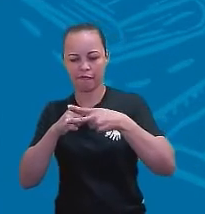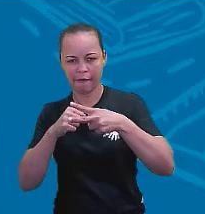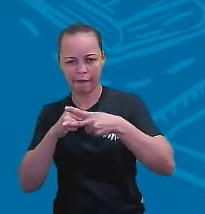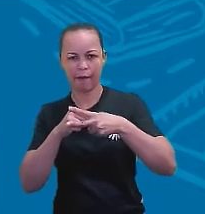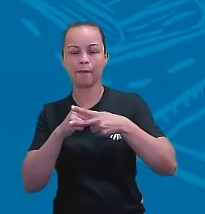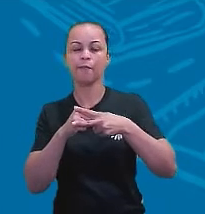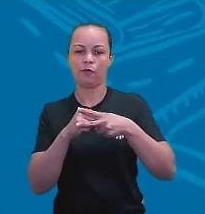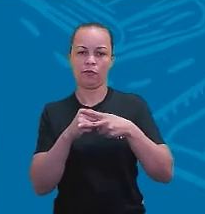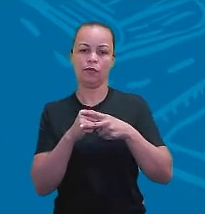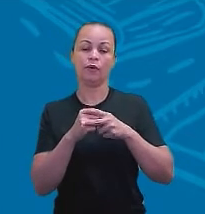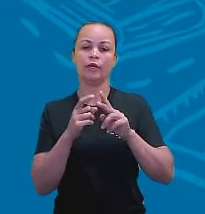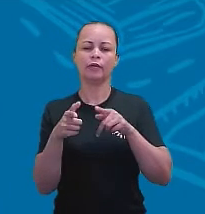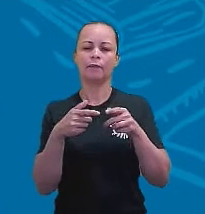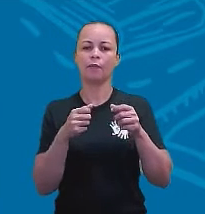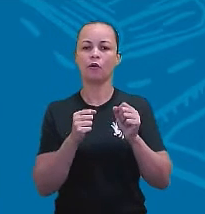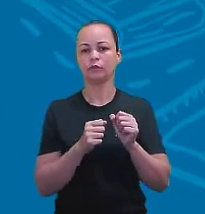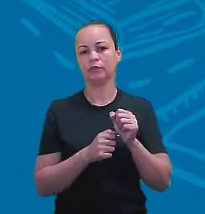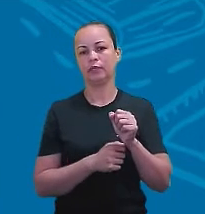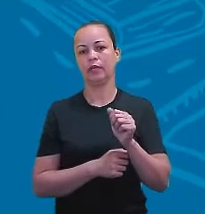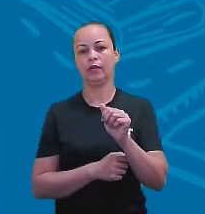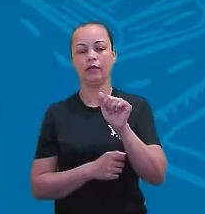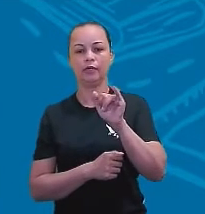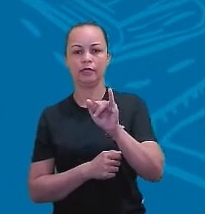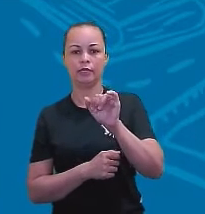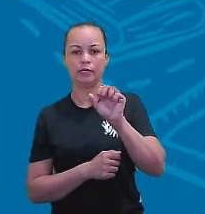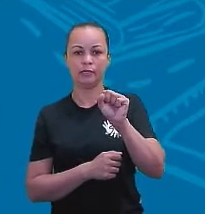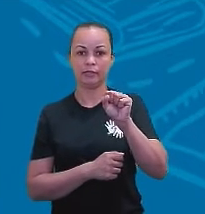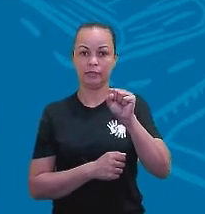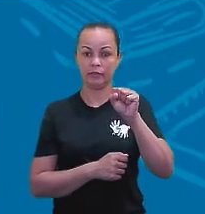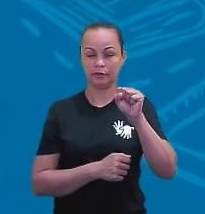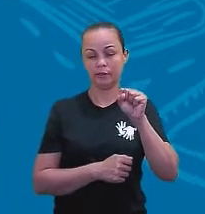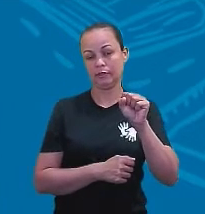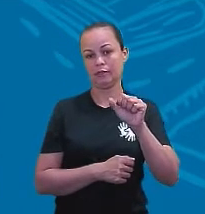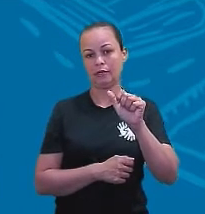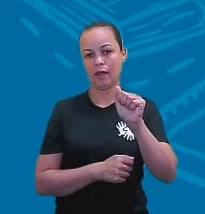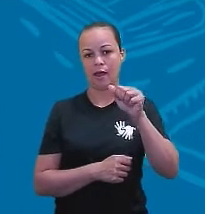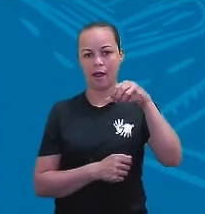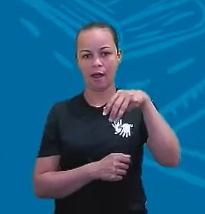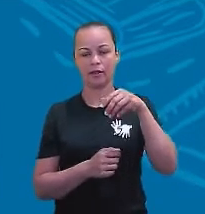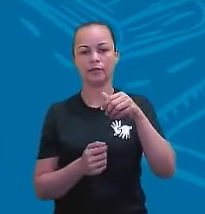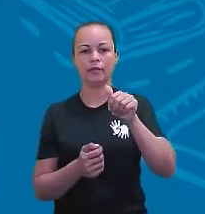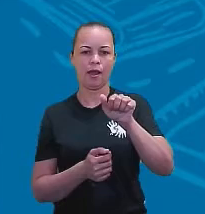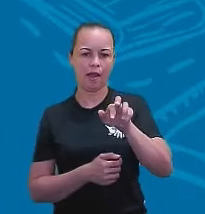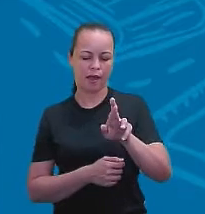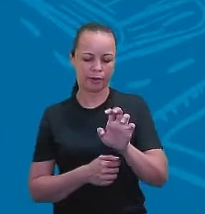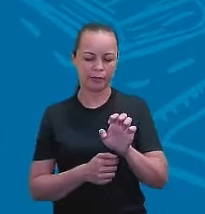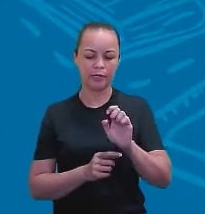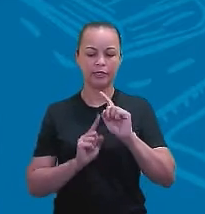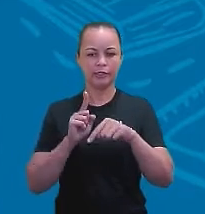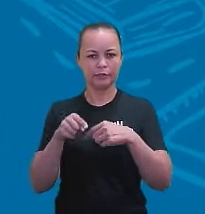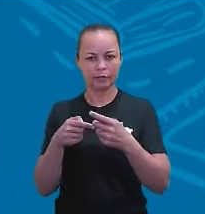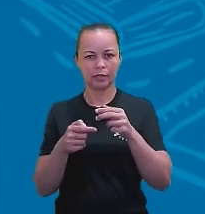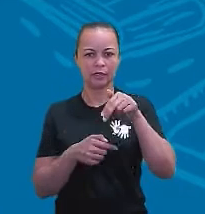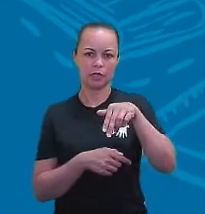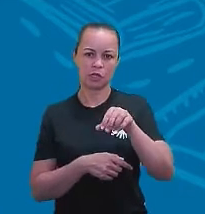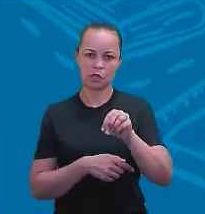que pode ser na forma de am, is ou are, e em seguida a palavrinha not. Simples.